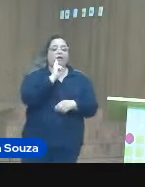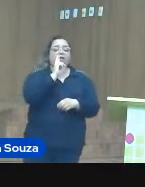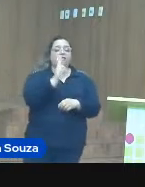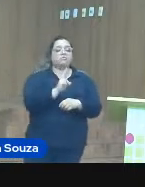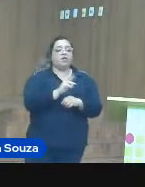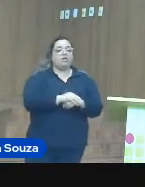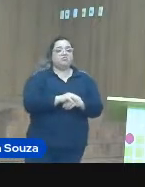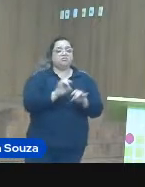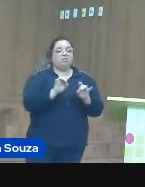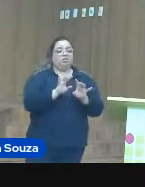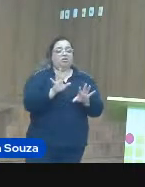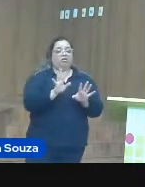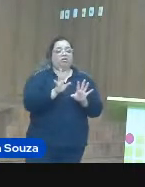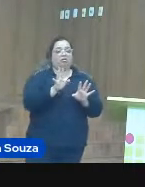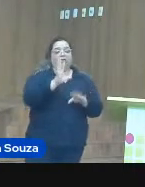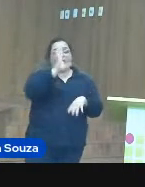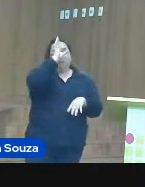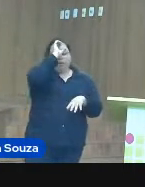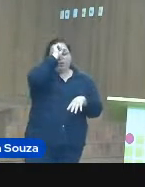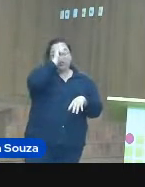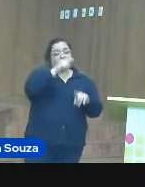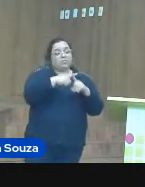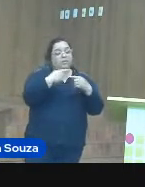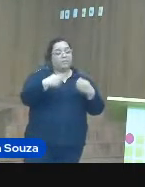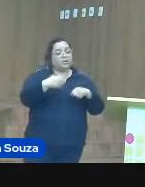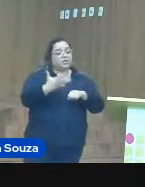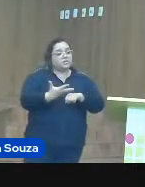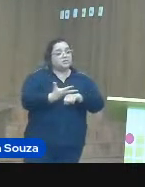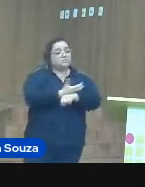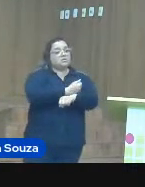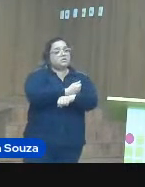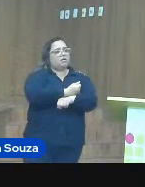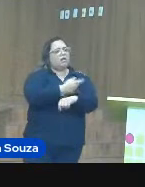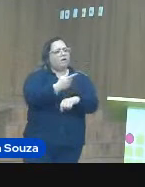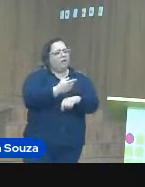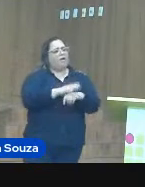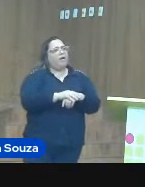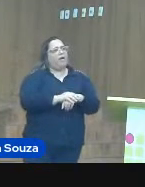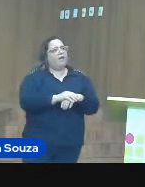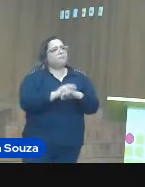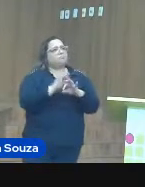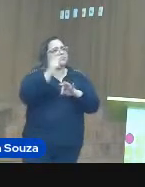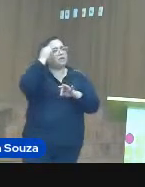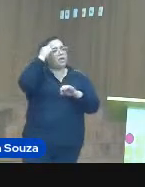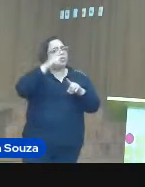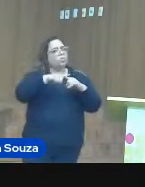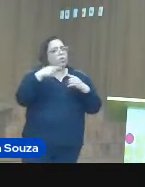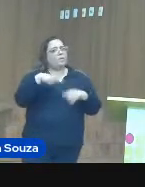Isso é uma coisa meio óbvia, mas é pra gente pensar. Tá certo?